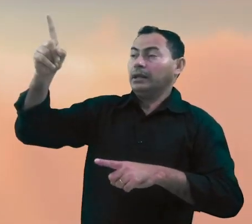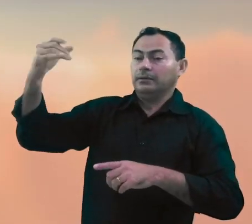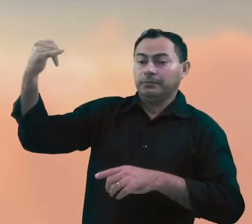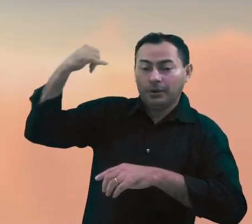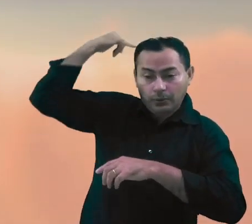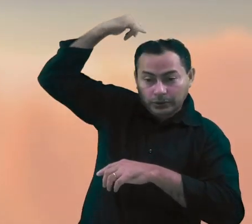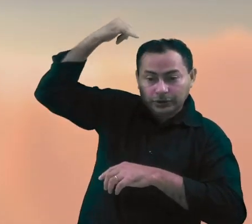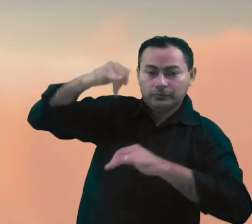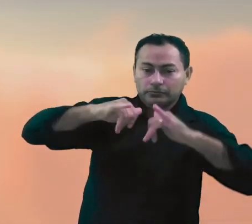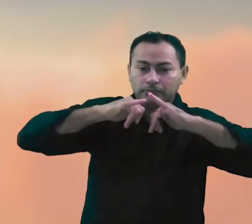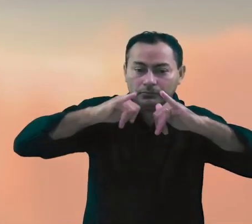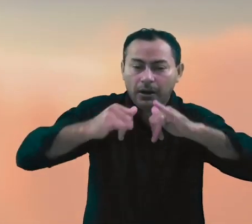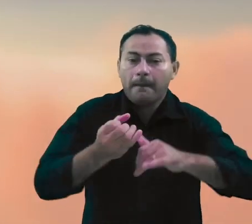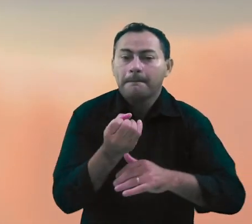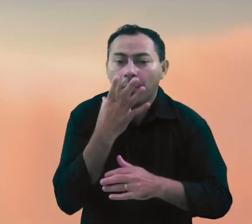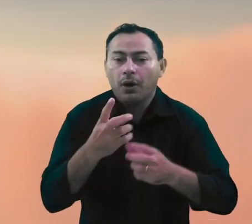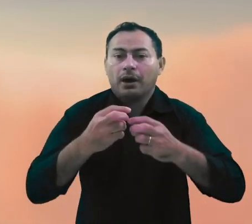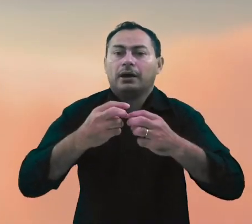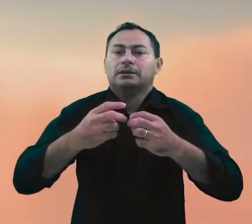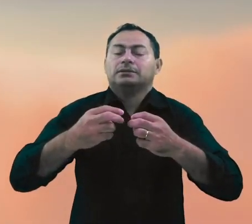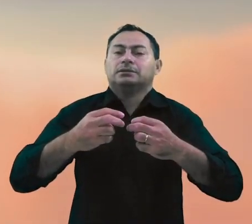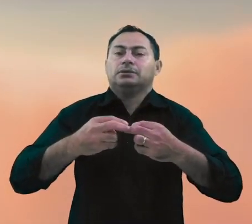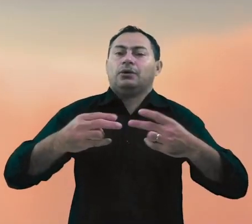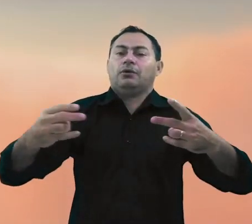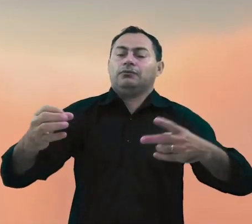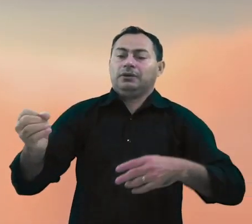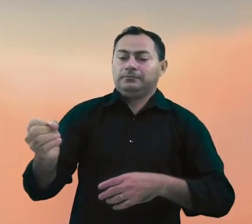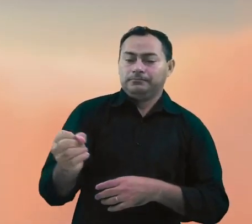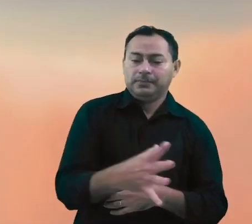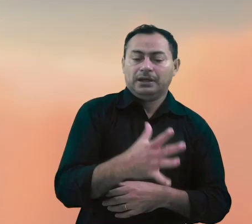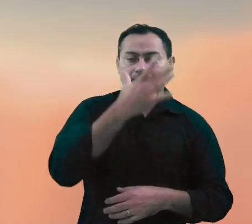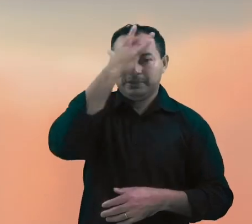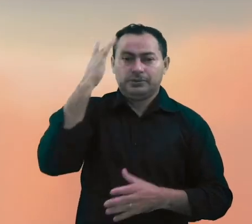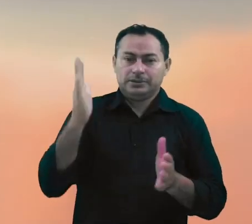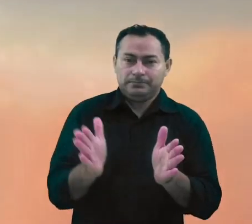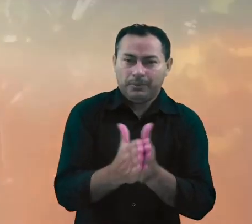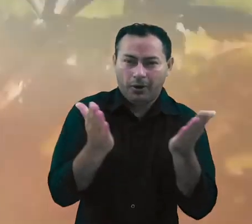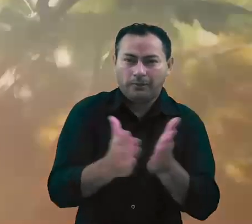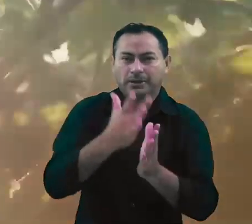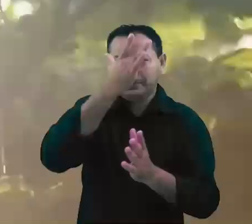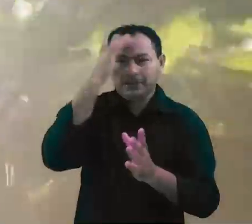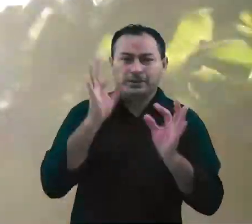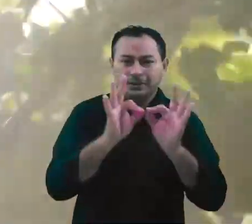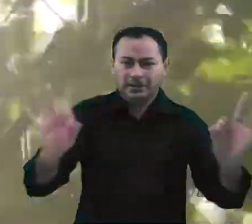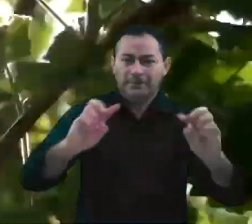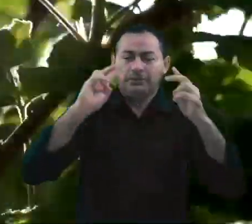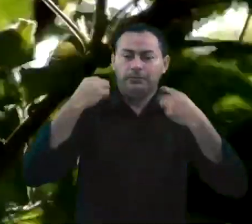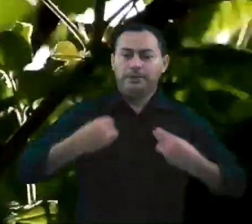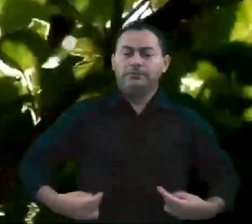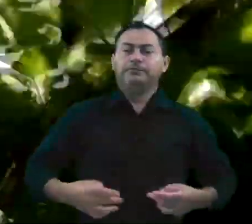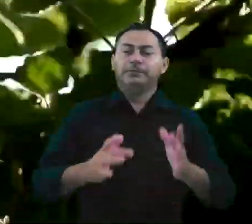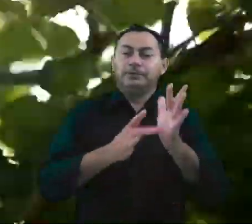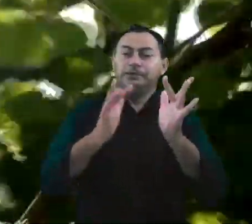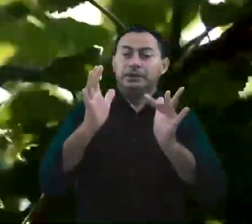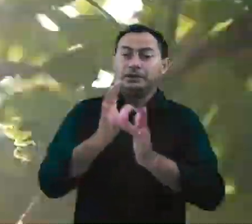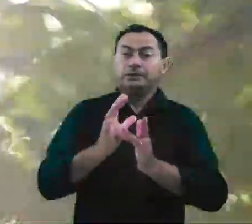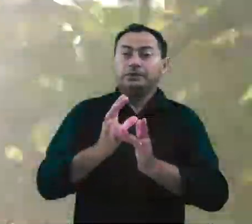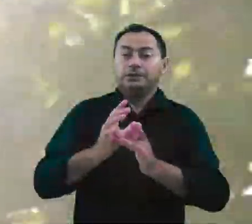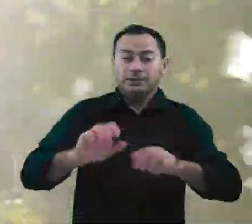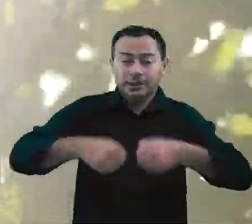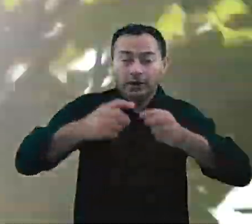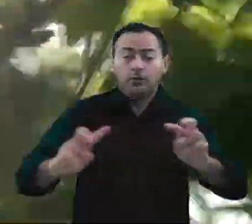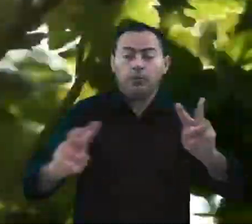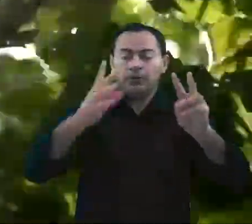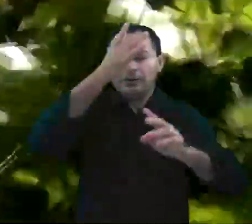me ungiu para pregar as boas novas aos pobres. Jesus deu grande valor aos